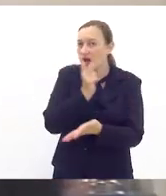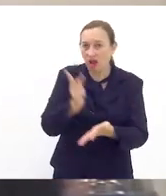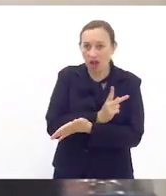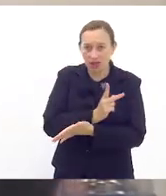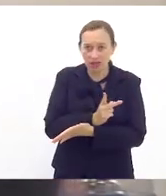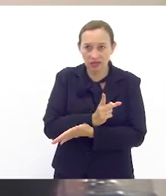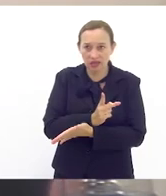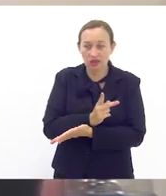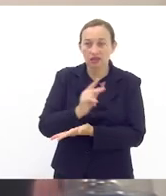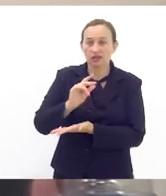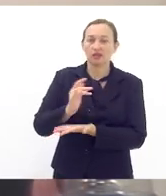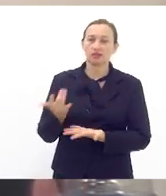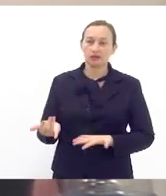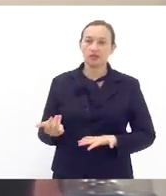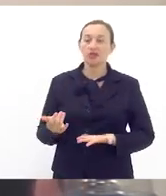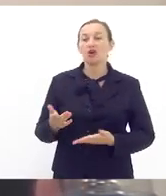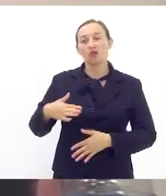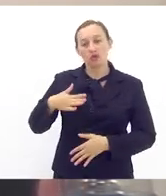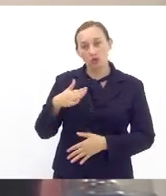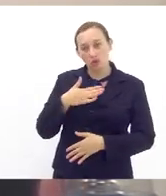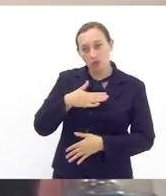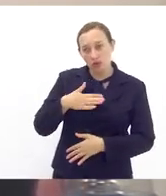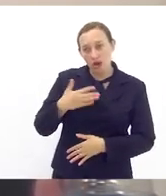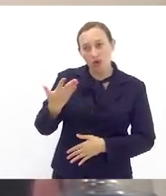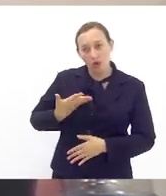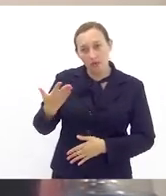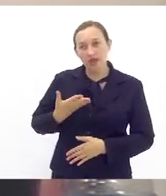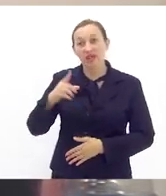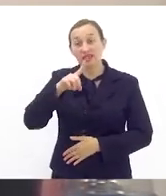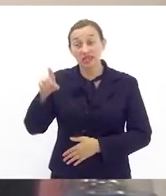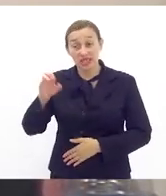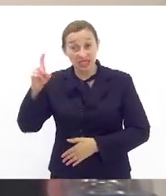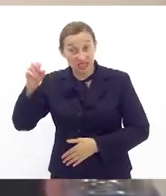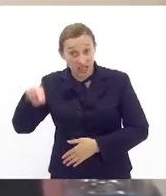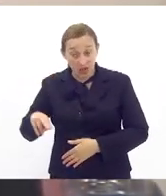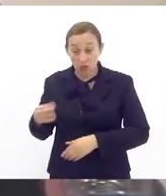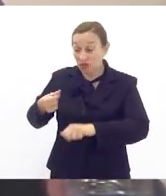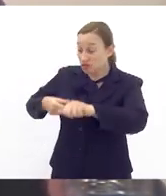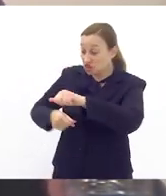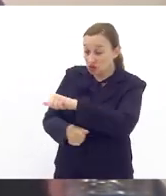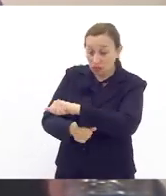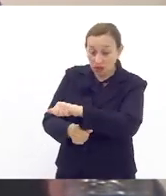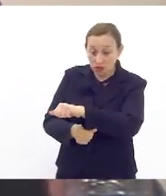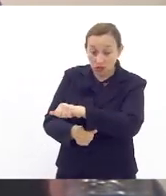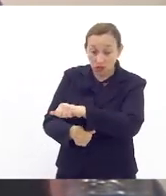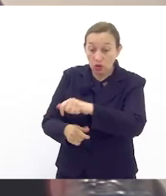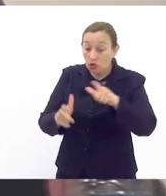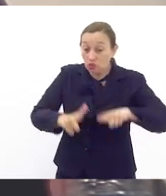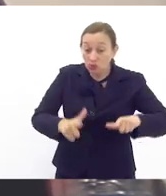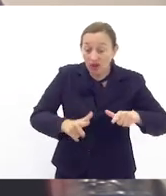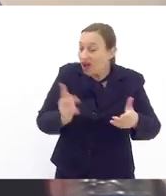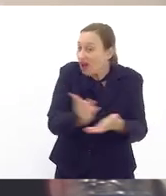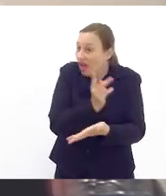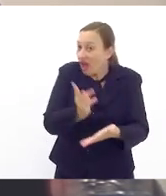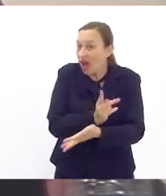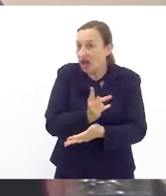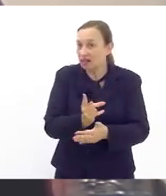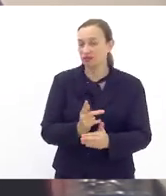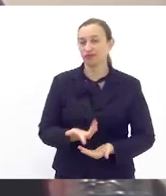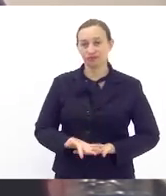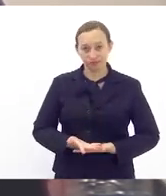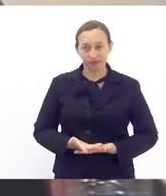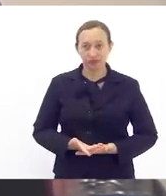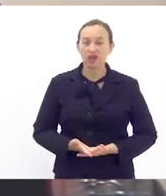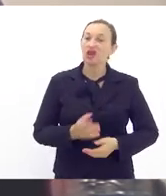conversar isso aqui com a companheira zeidan os investimentos chegam aonde as pessoas olham mais então conforme vai subindo aqui